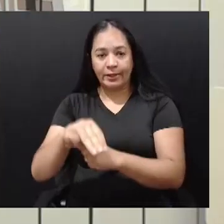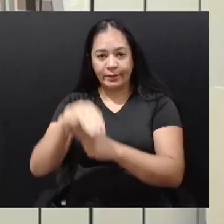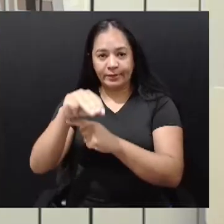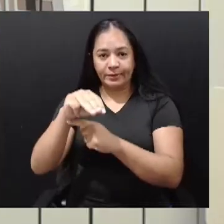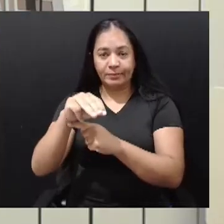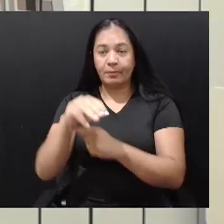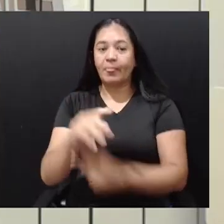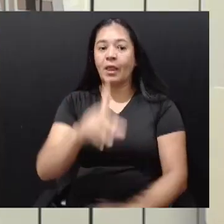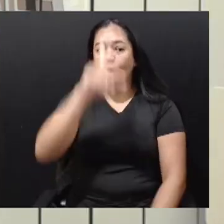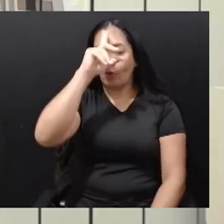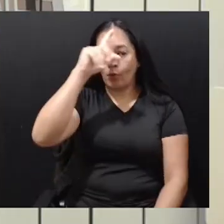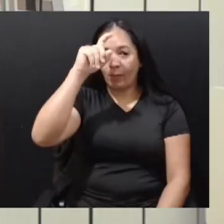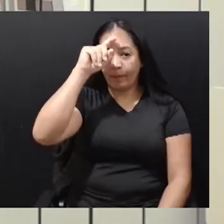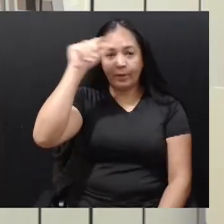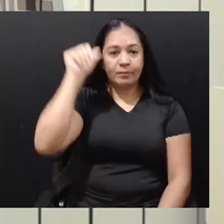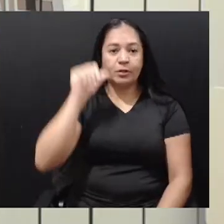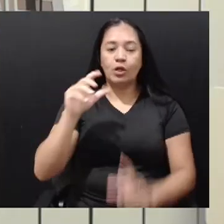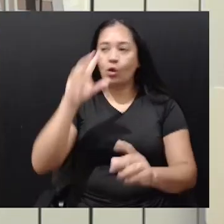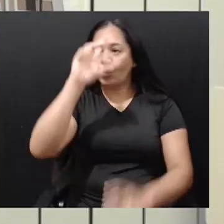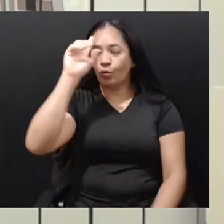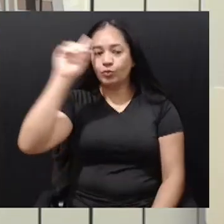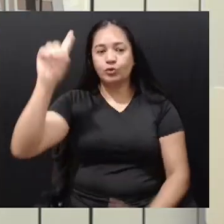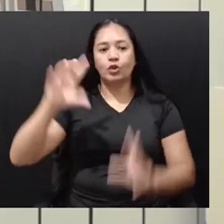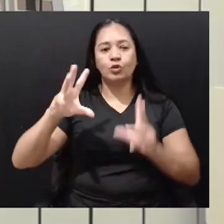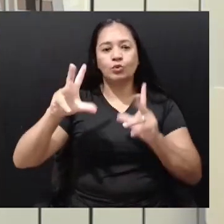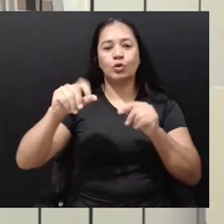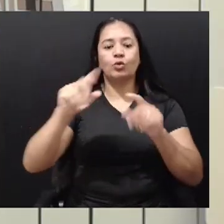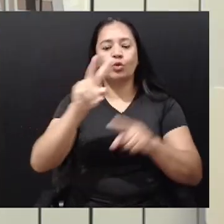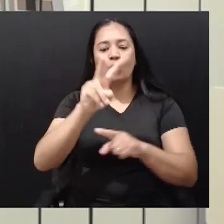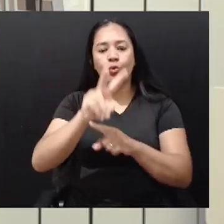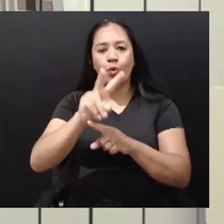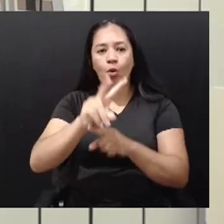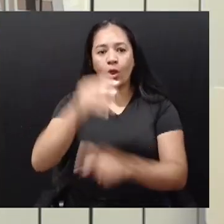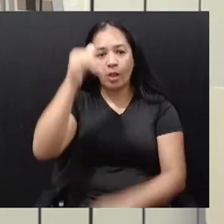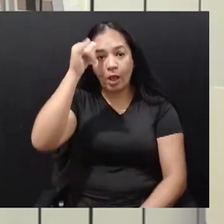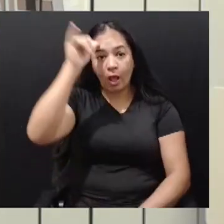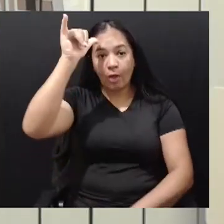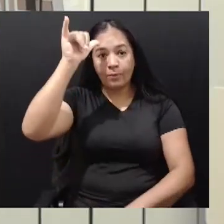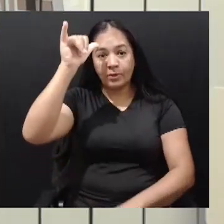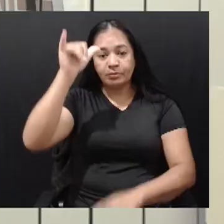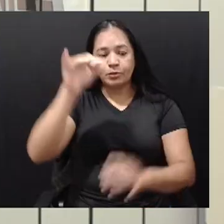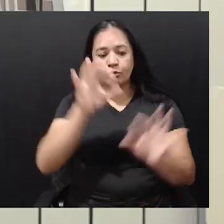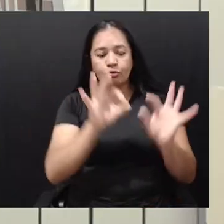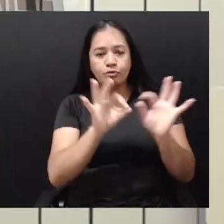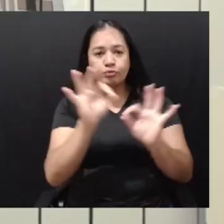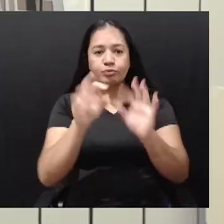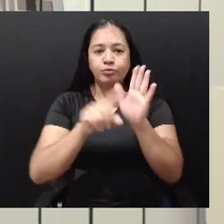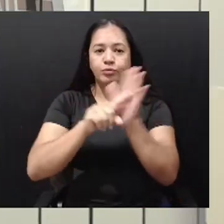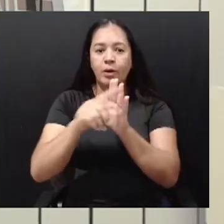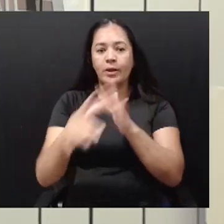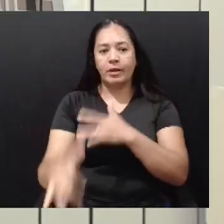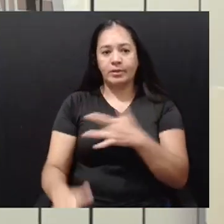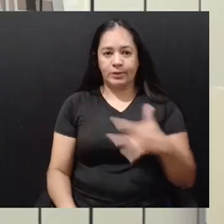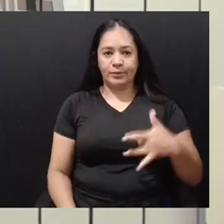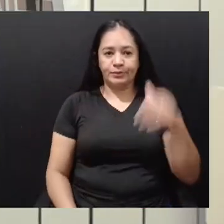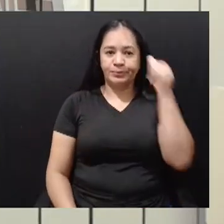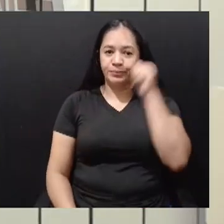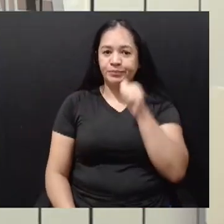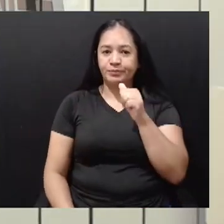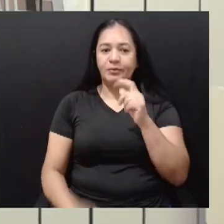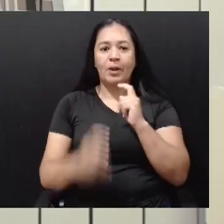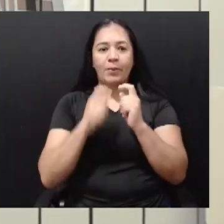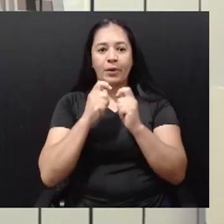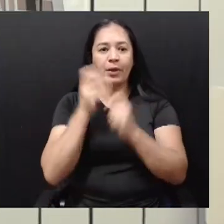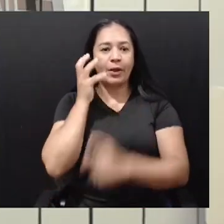todo dedicado ao cuidado, prevenção, rastreamento da saúde da mulher. O repórter André Aranha tem